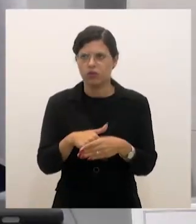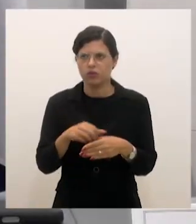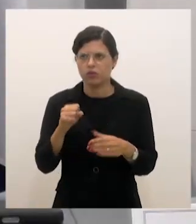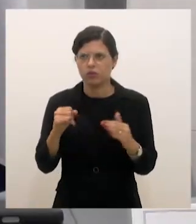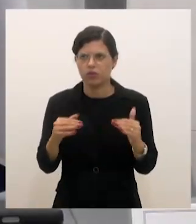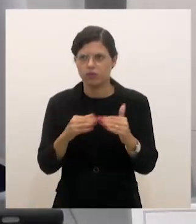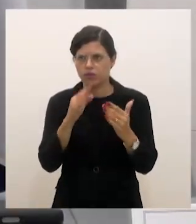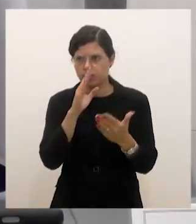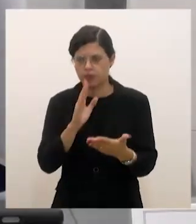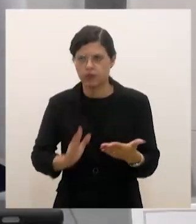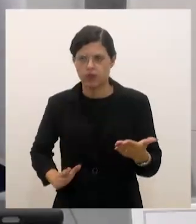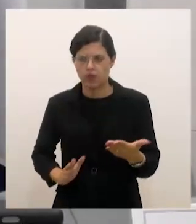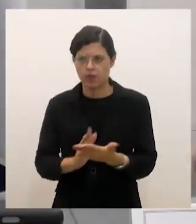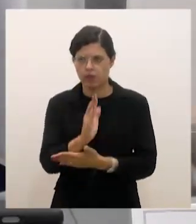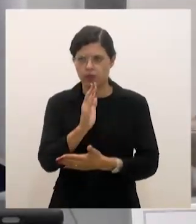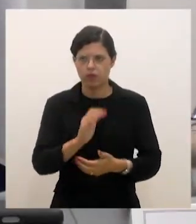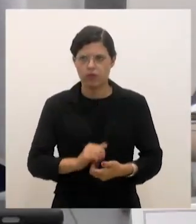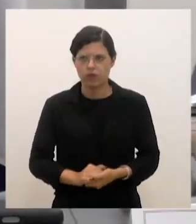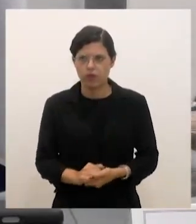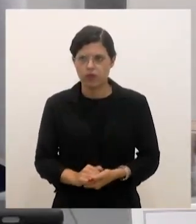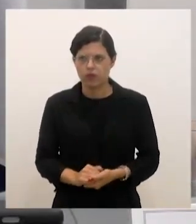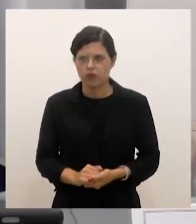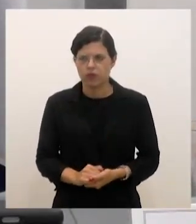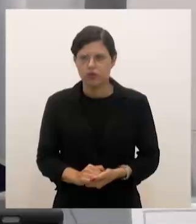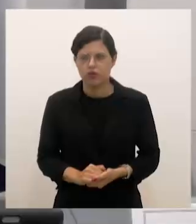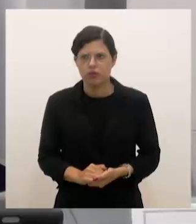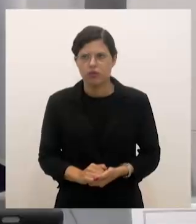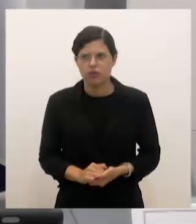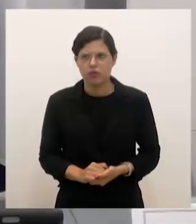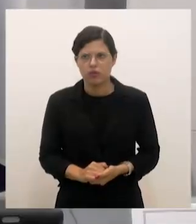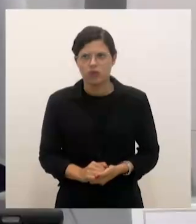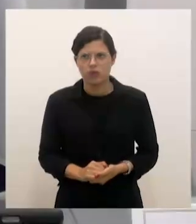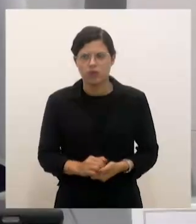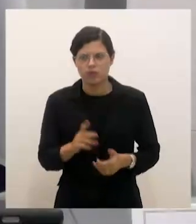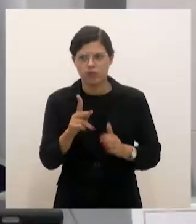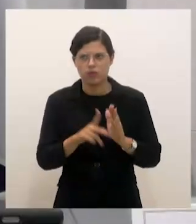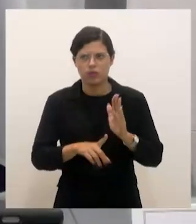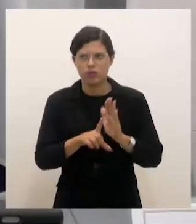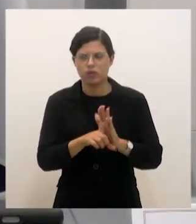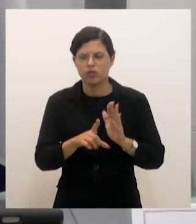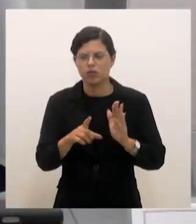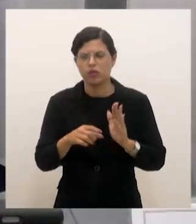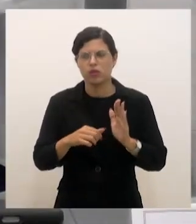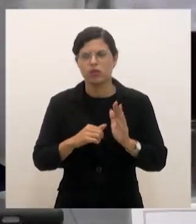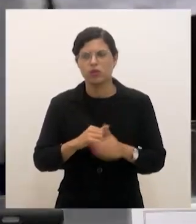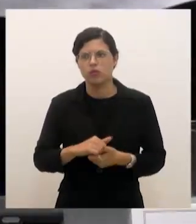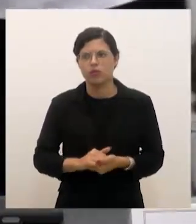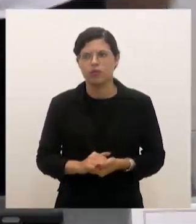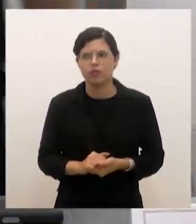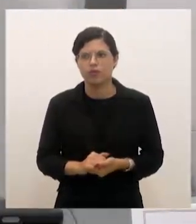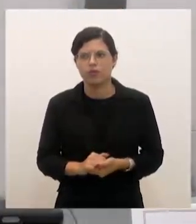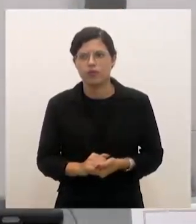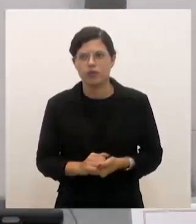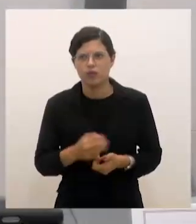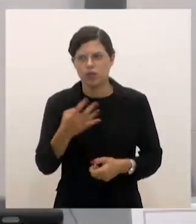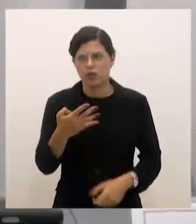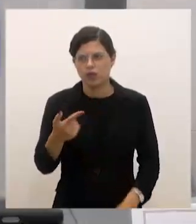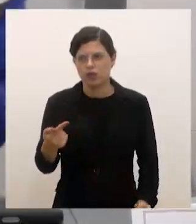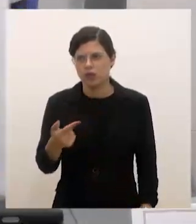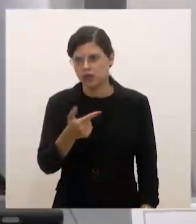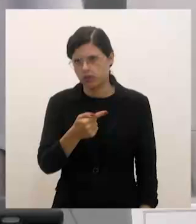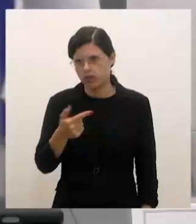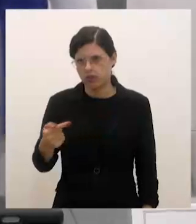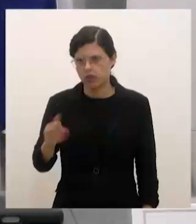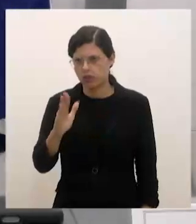os senhores que aprovam permaneçam como estão. Aprovado. Projeto 33 da pauta, o projeto de lei 4777